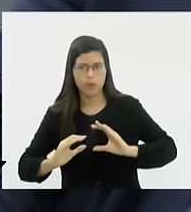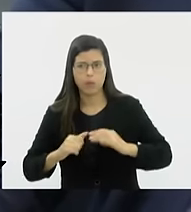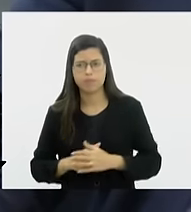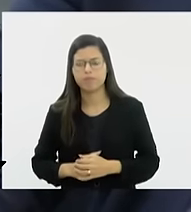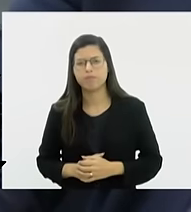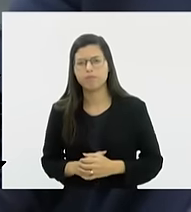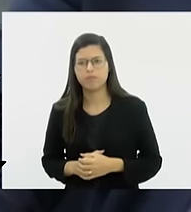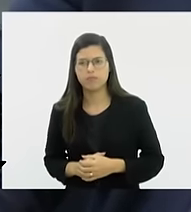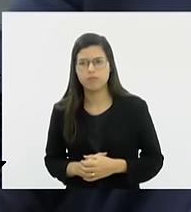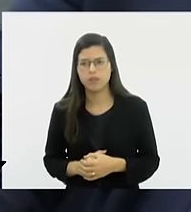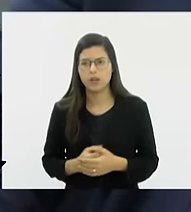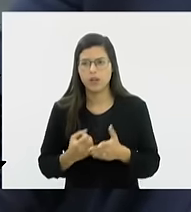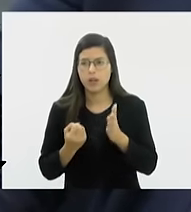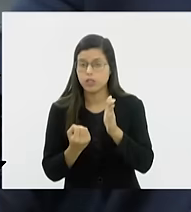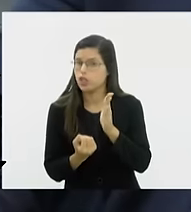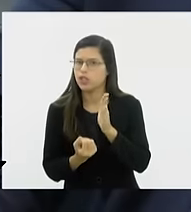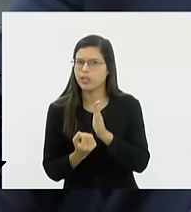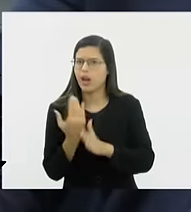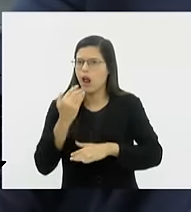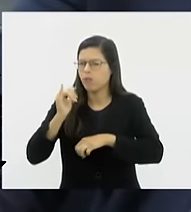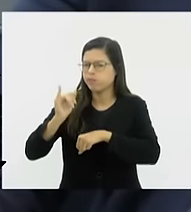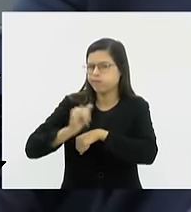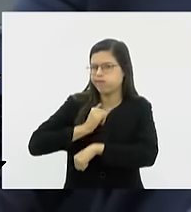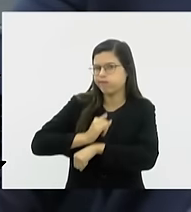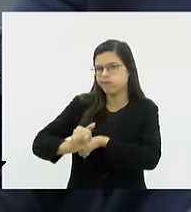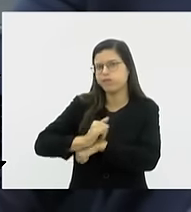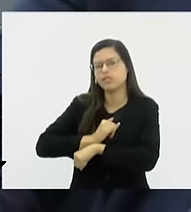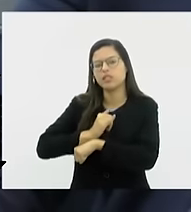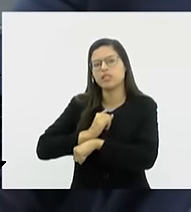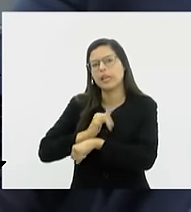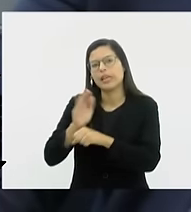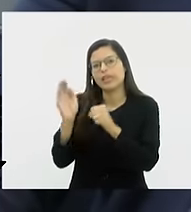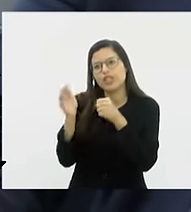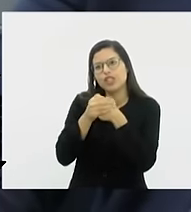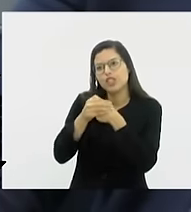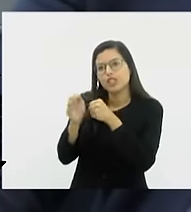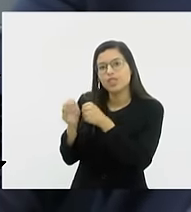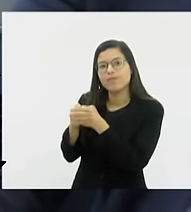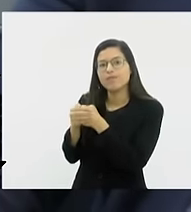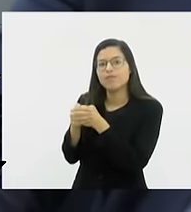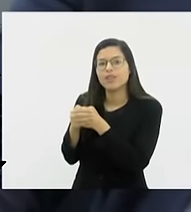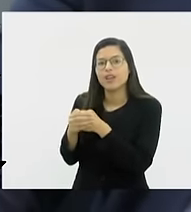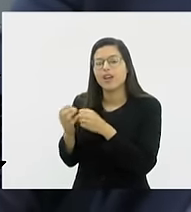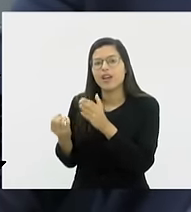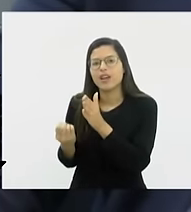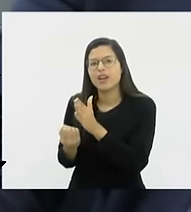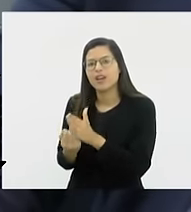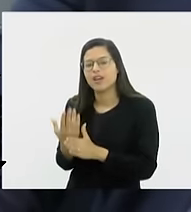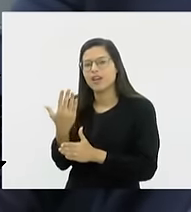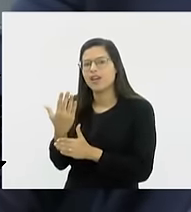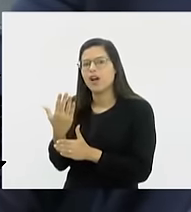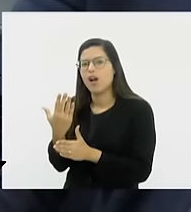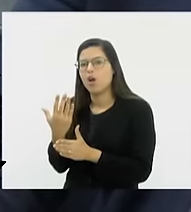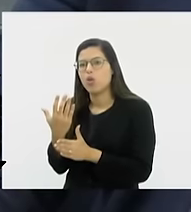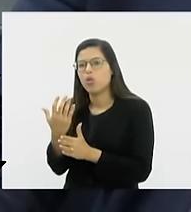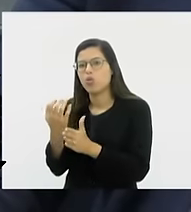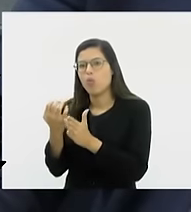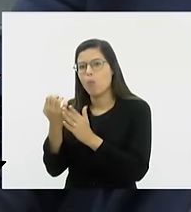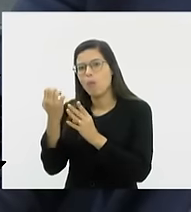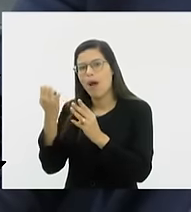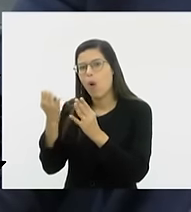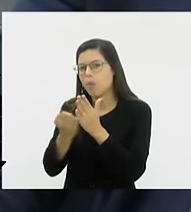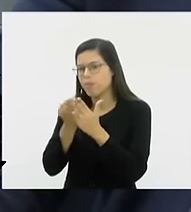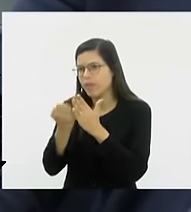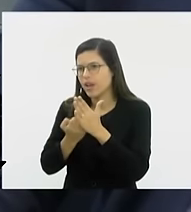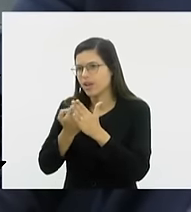criaram um subterfúgio, uma maneira de mascarar criando um consórcio. Porque ia ficar muito feio se o Detro fosse